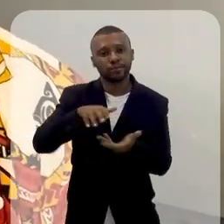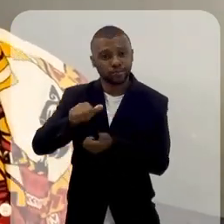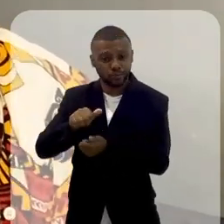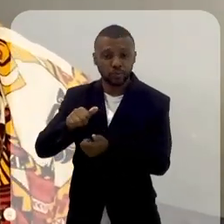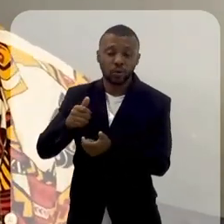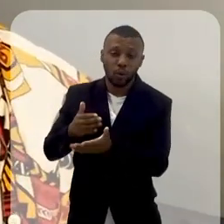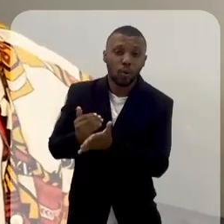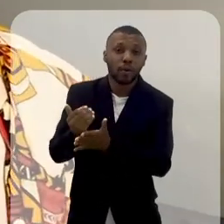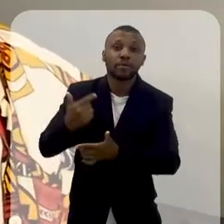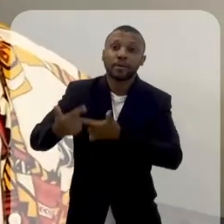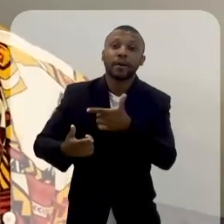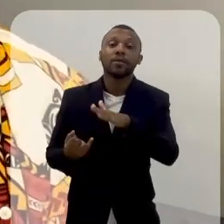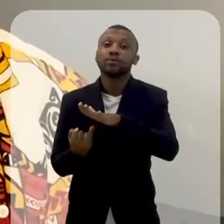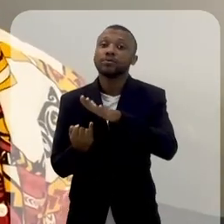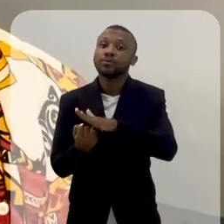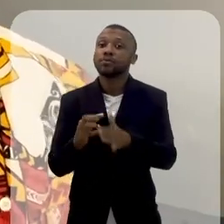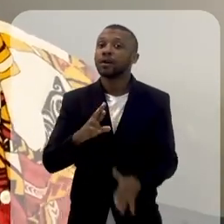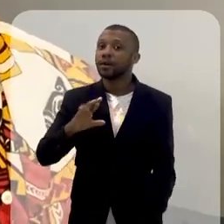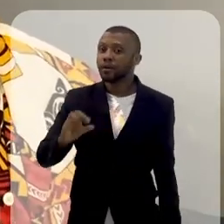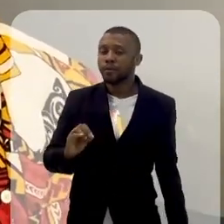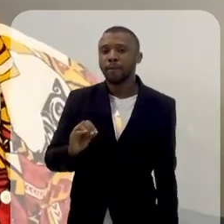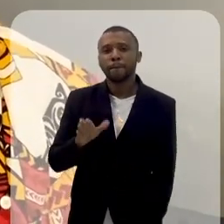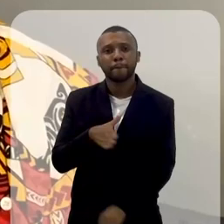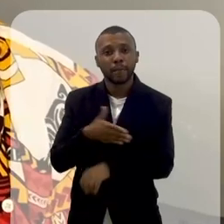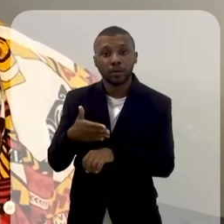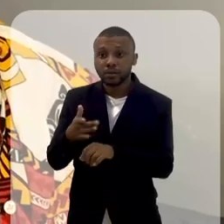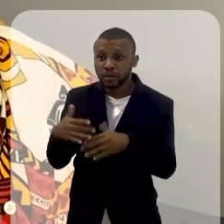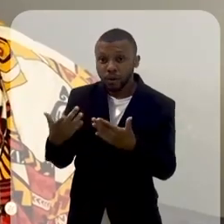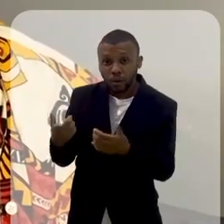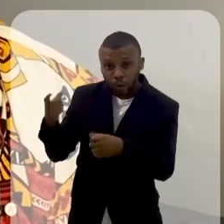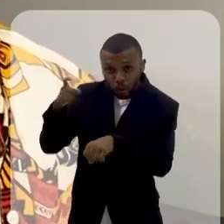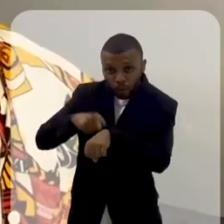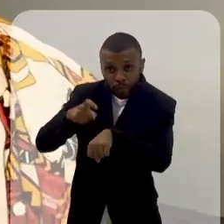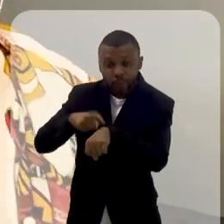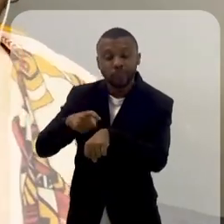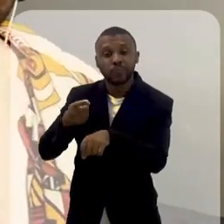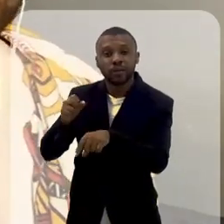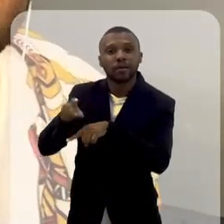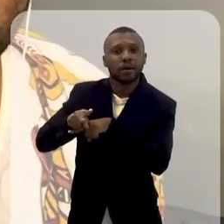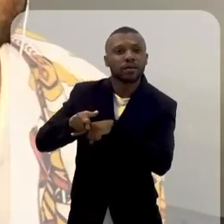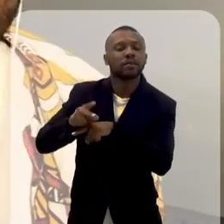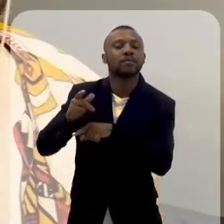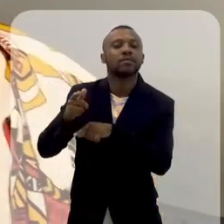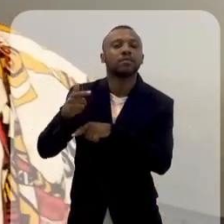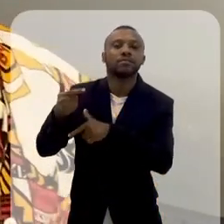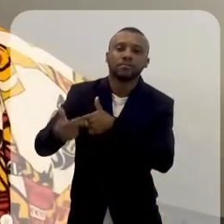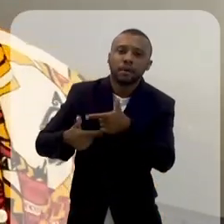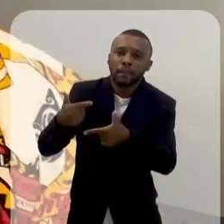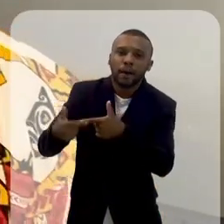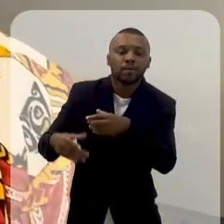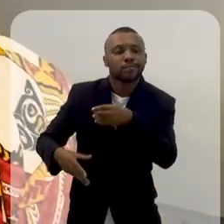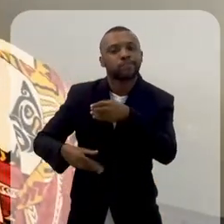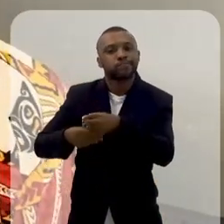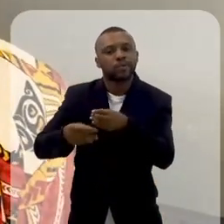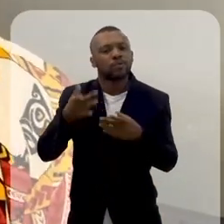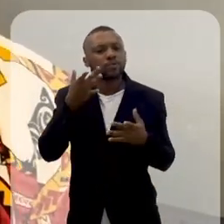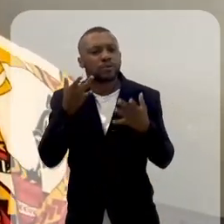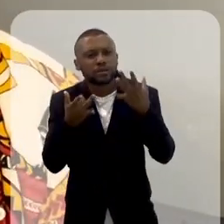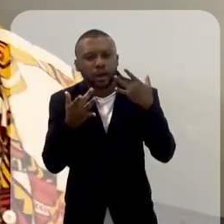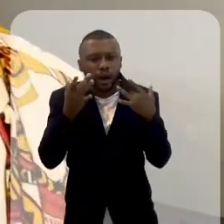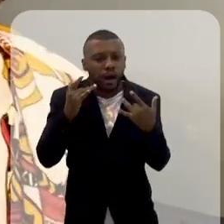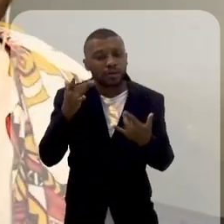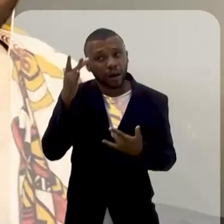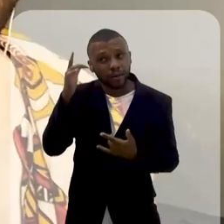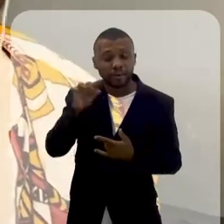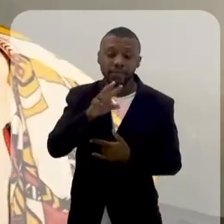eu começo a trabalhar no Instituto Rio Branco. E aí eu começo a ficar. Aí eu entro no teatro, numa atividade complementar teatro. Uma amiga